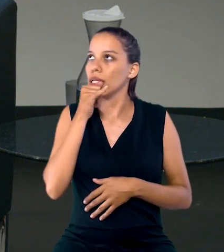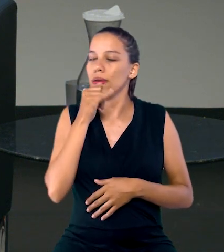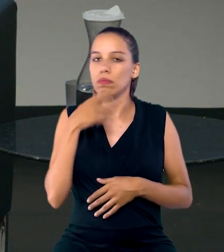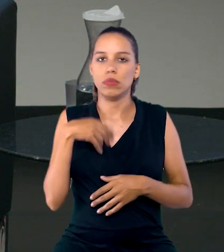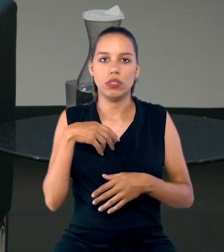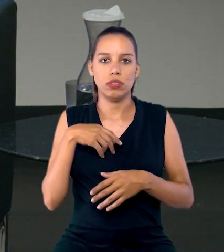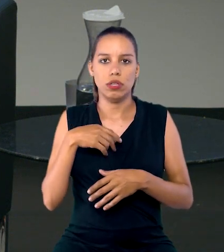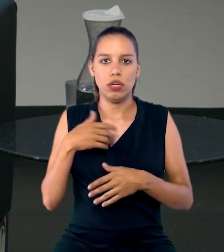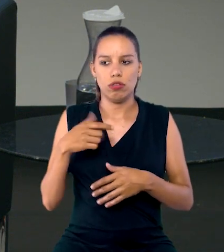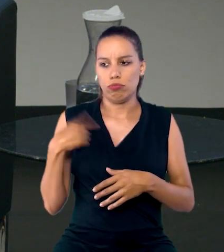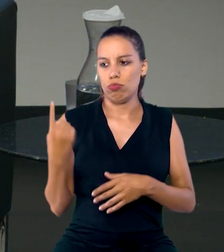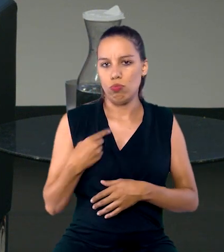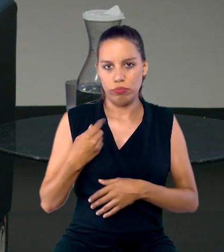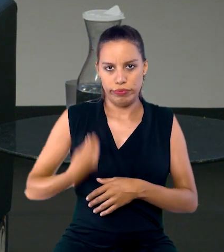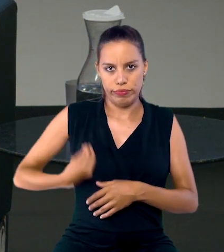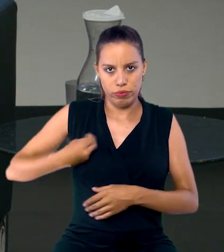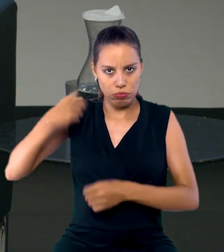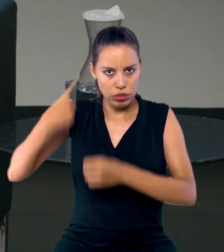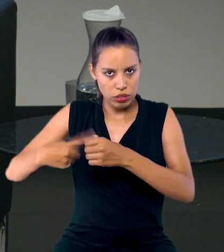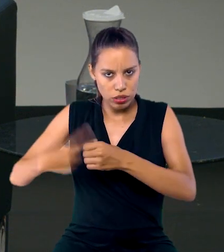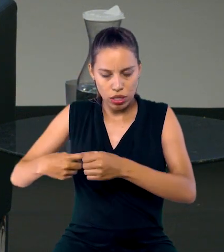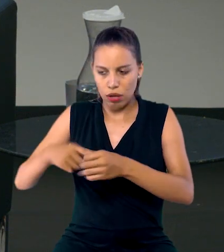acontece com uma pessoa aos 50 anos?